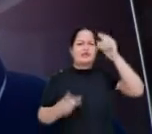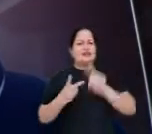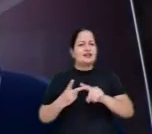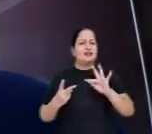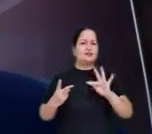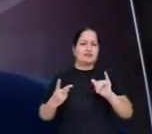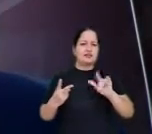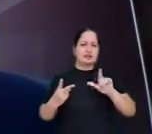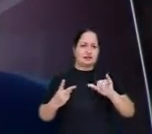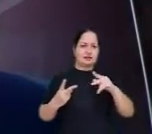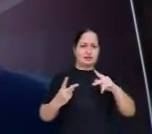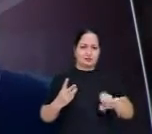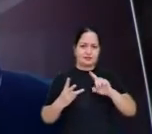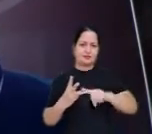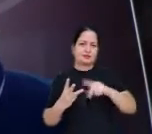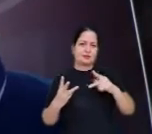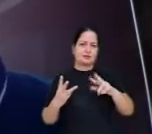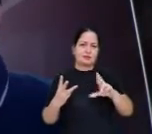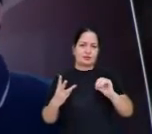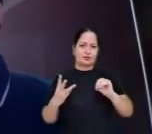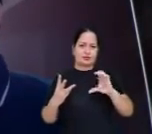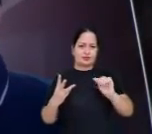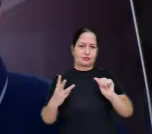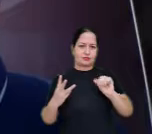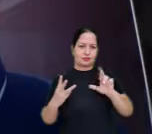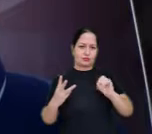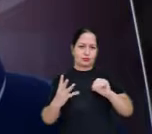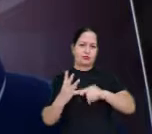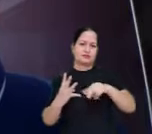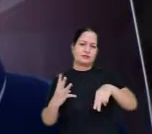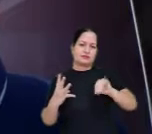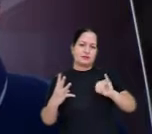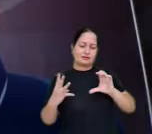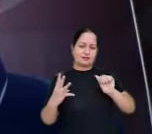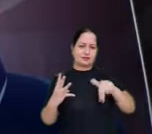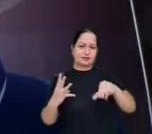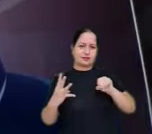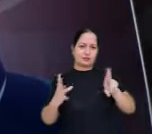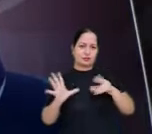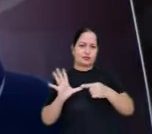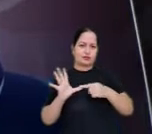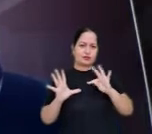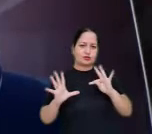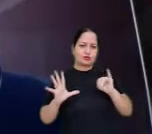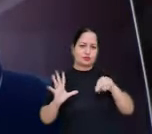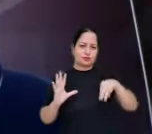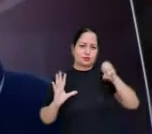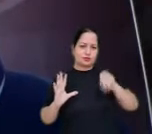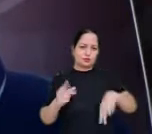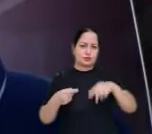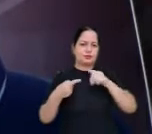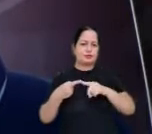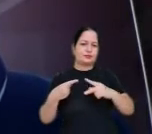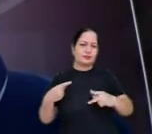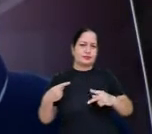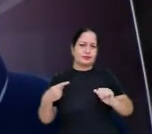e Pármenas, e Nicolau, prosélito de Antioquia. E acrescentaram entre os apóstolos a estes, e